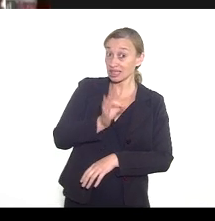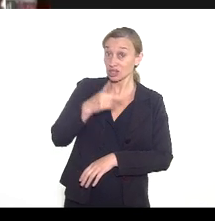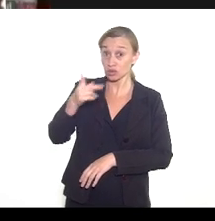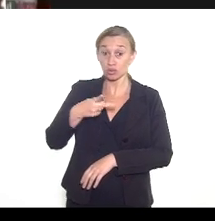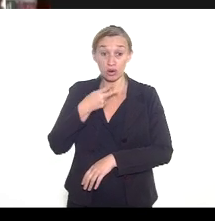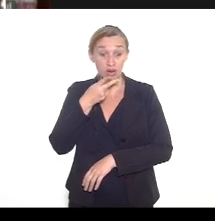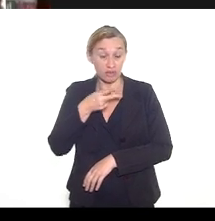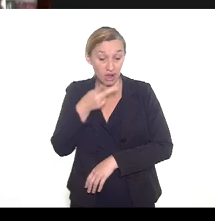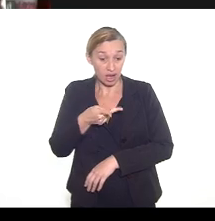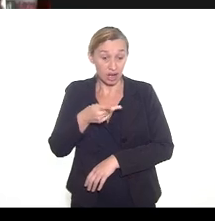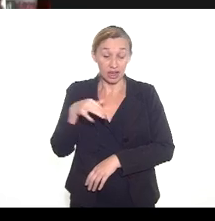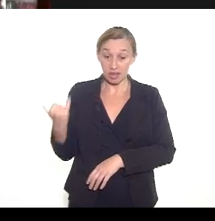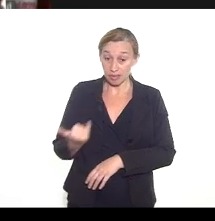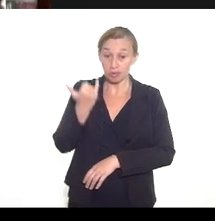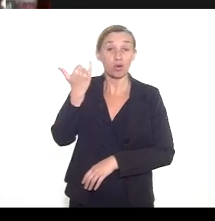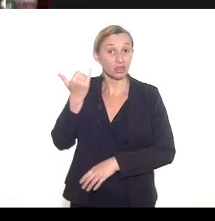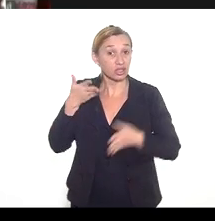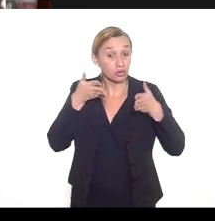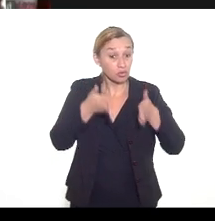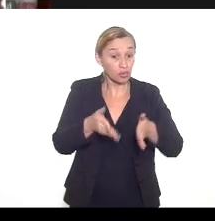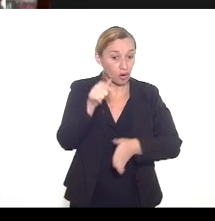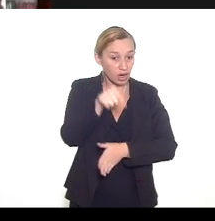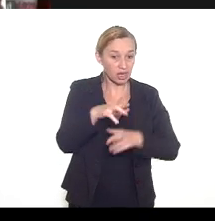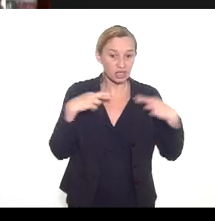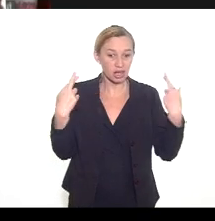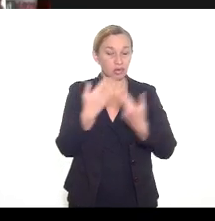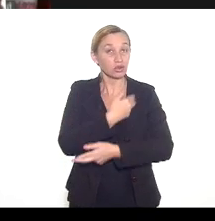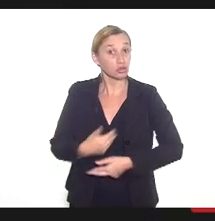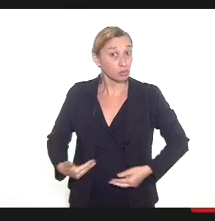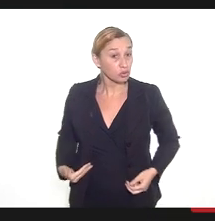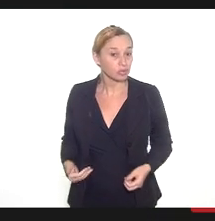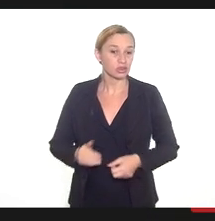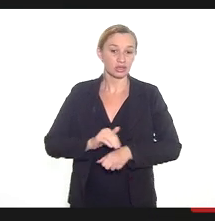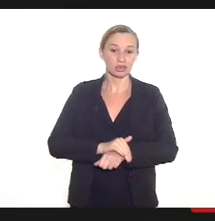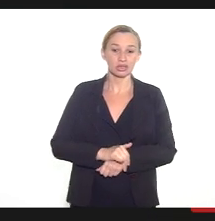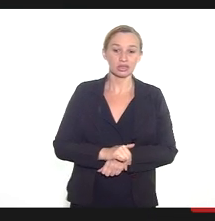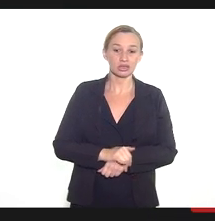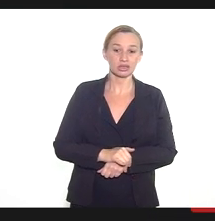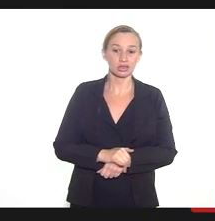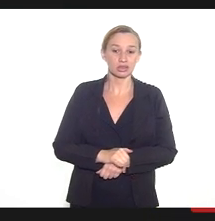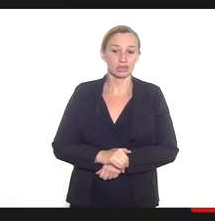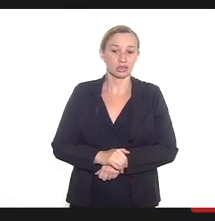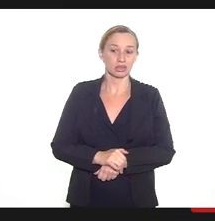serão foco aqui de audiências públicas e de